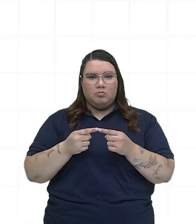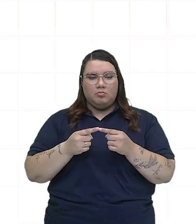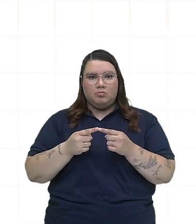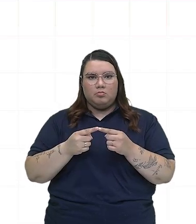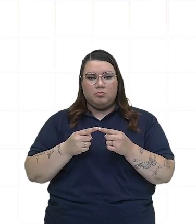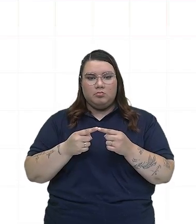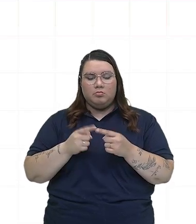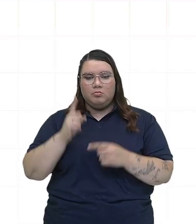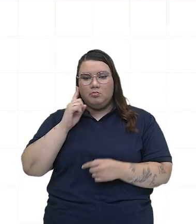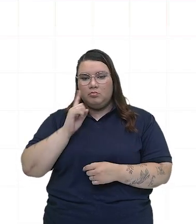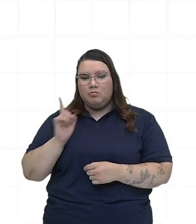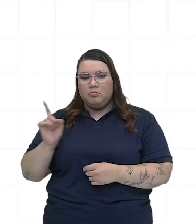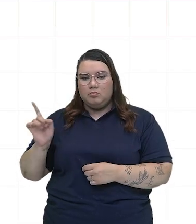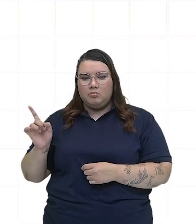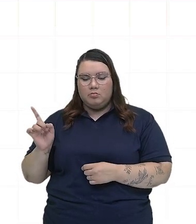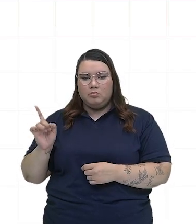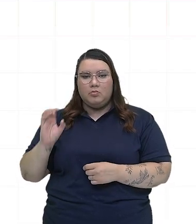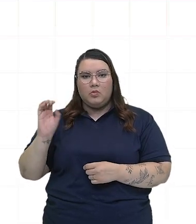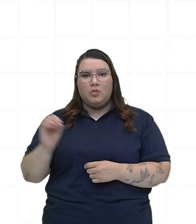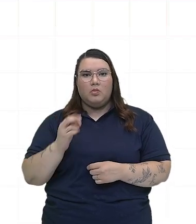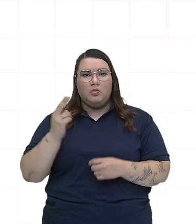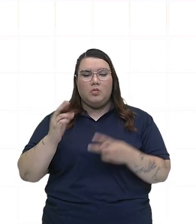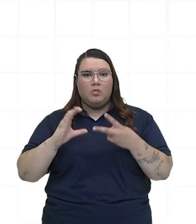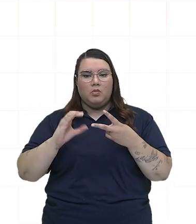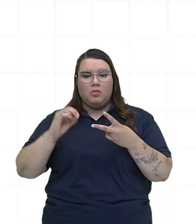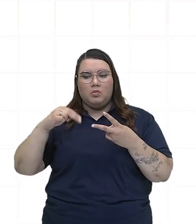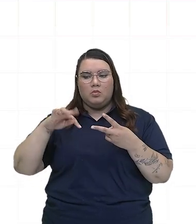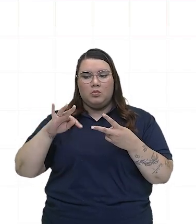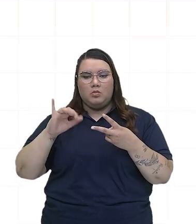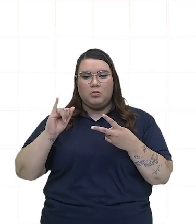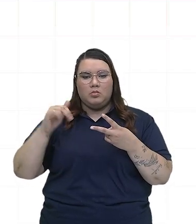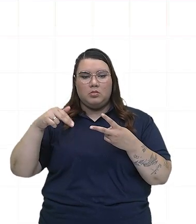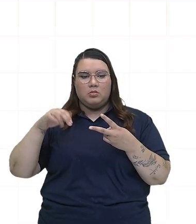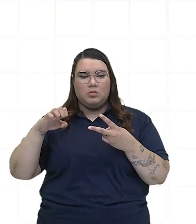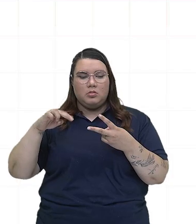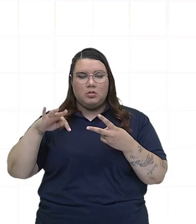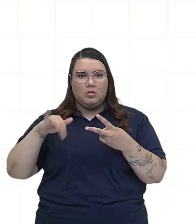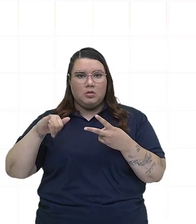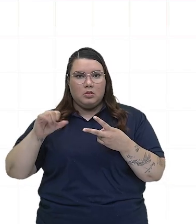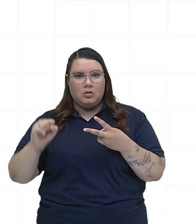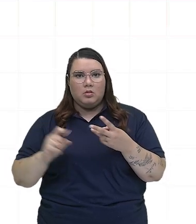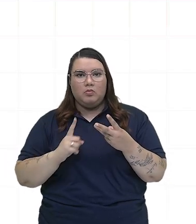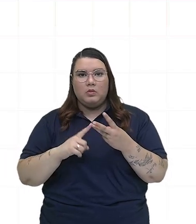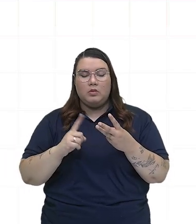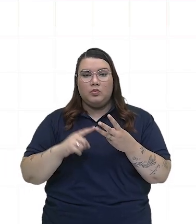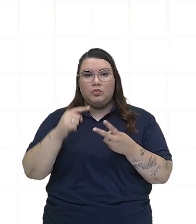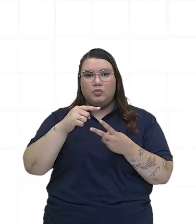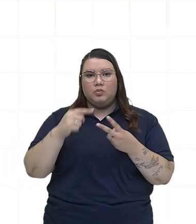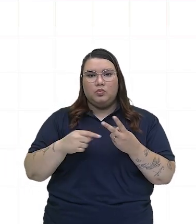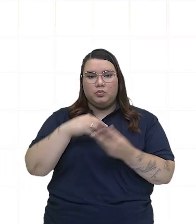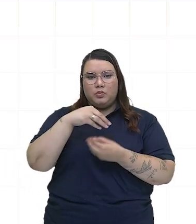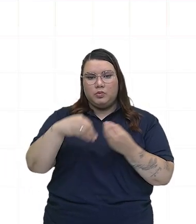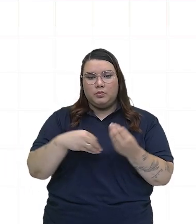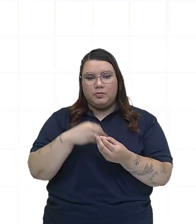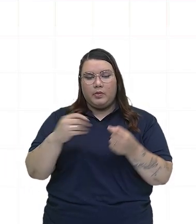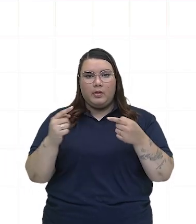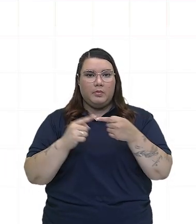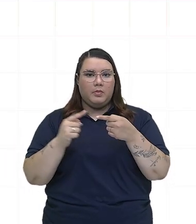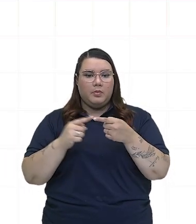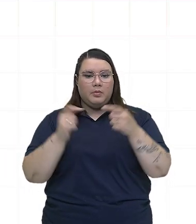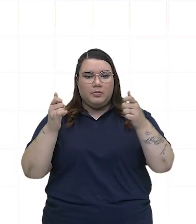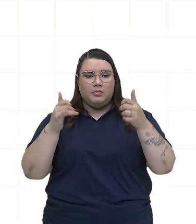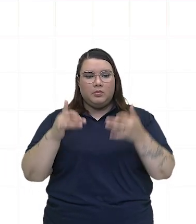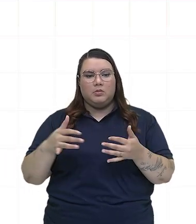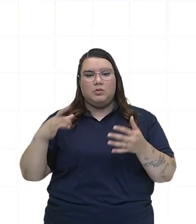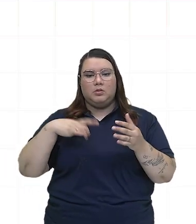placas, em placas oceânicas ou continentais ou placas oceânicas e continentais. As placas oceânicas,